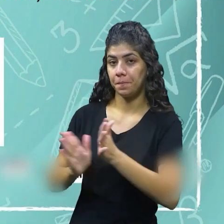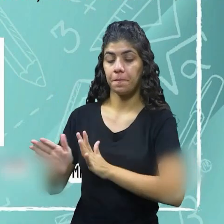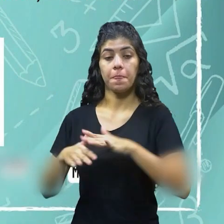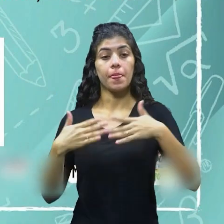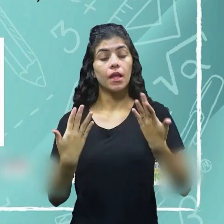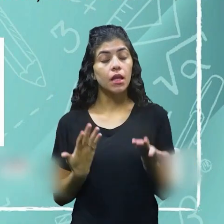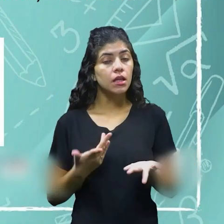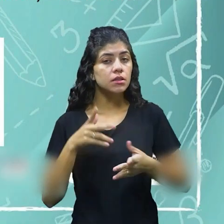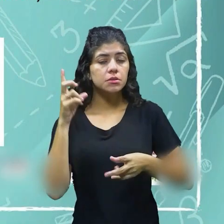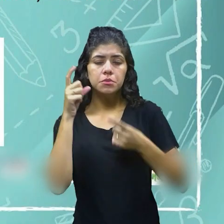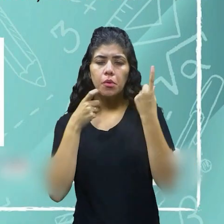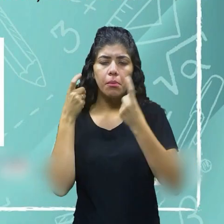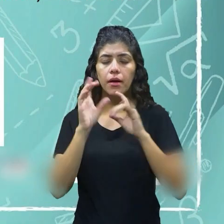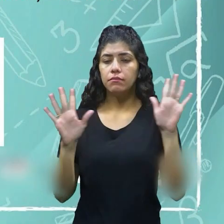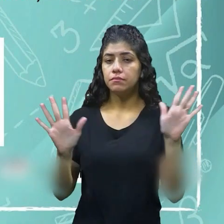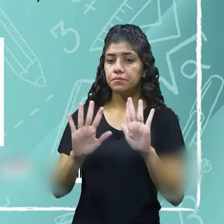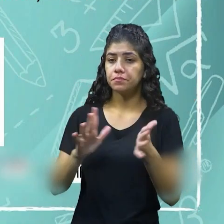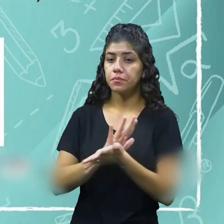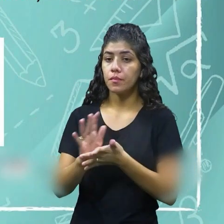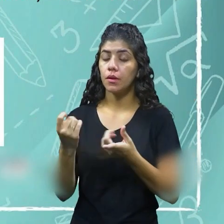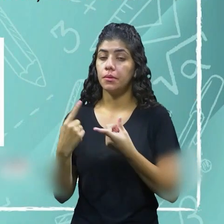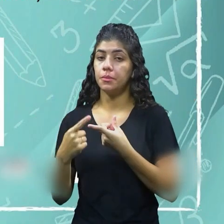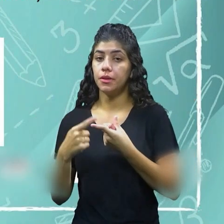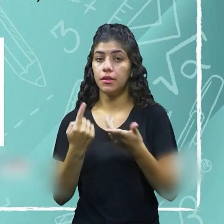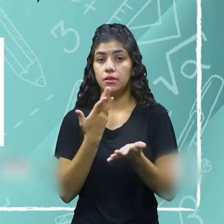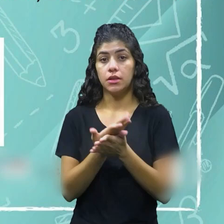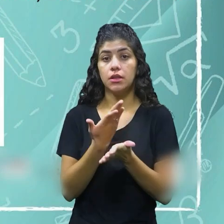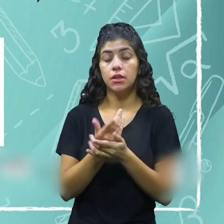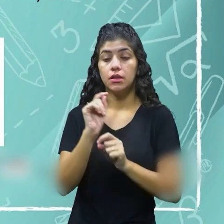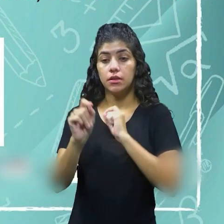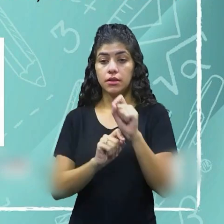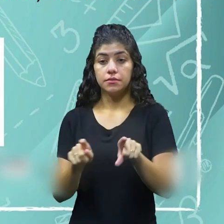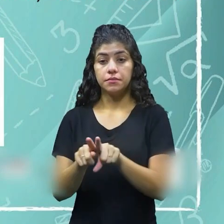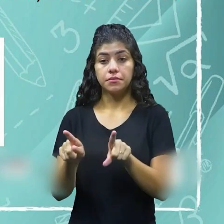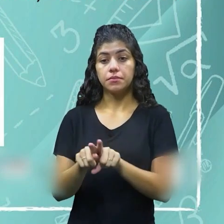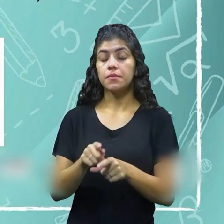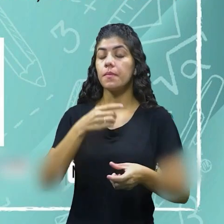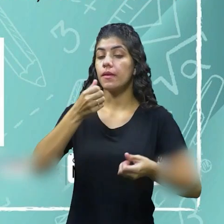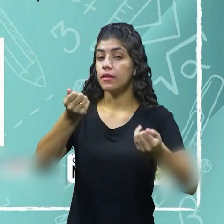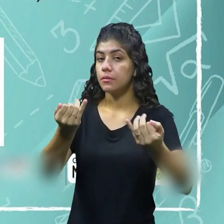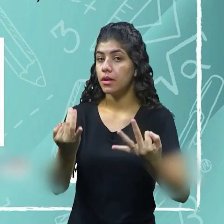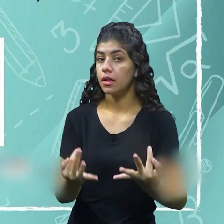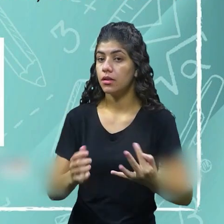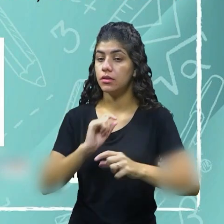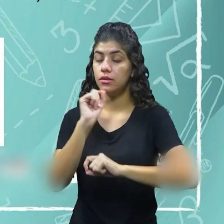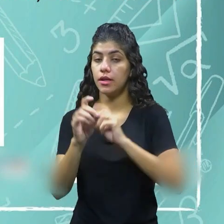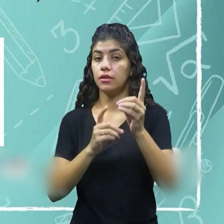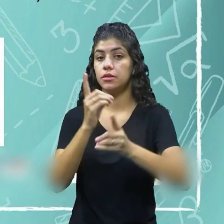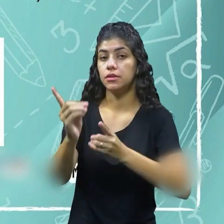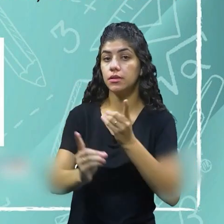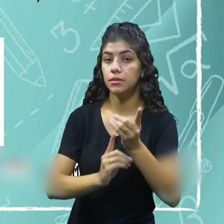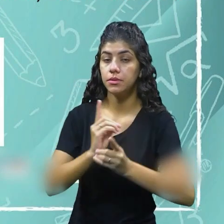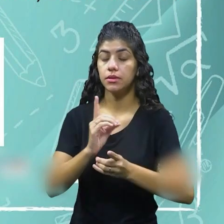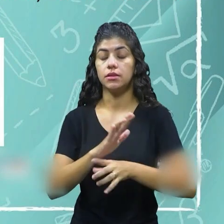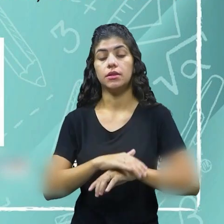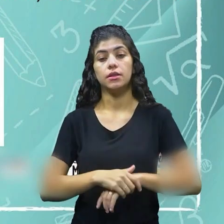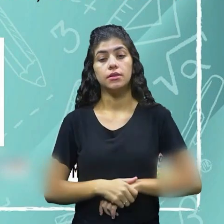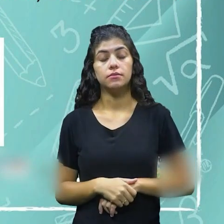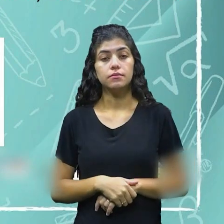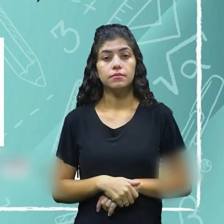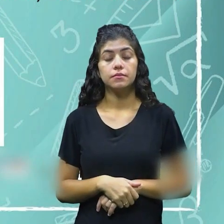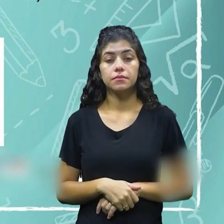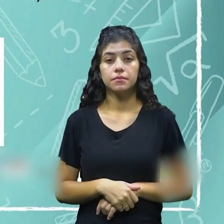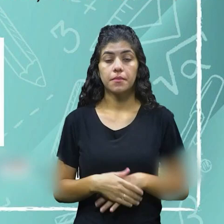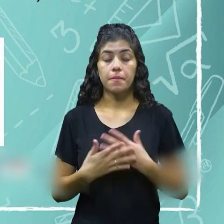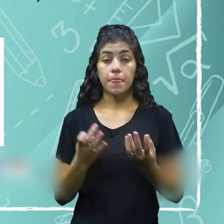se preocupar com suas causas. A gente vai estudar as causas quando a gente estiver falando de dinâmica, né?